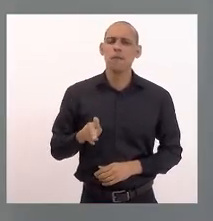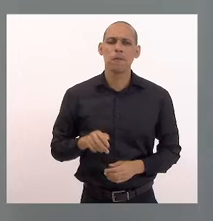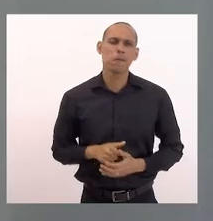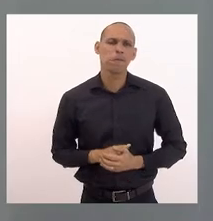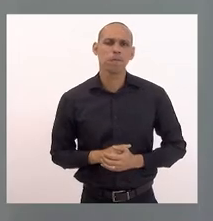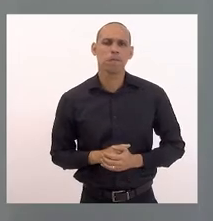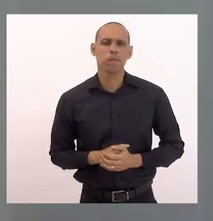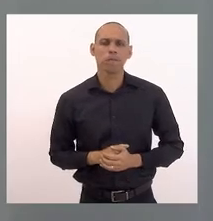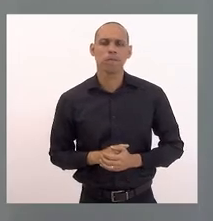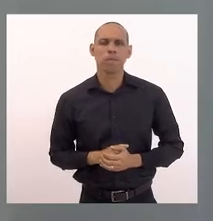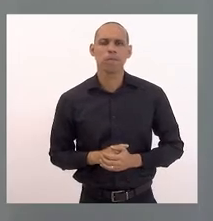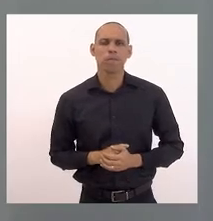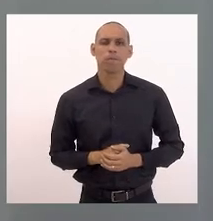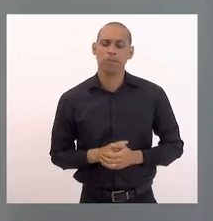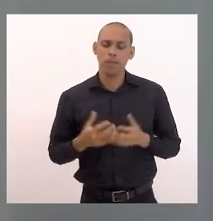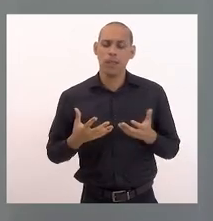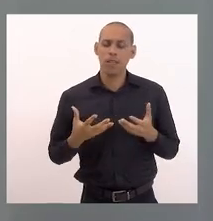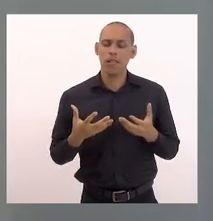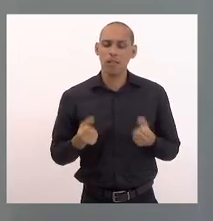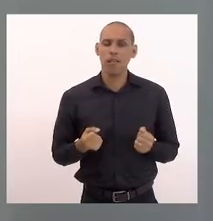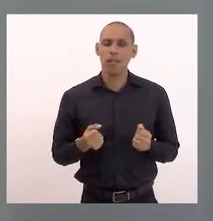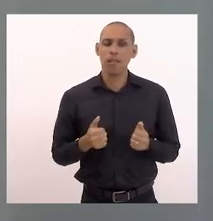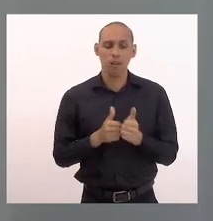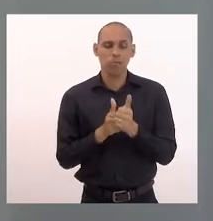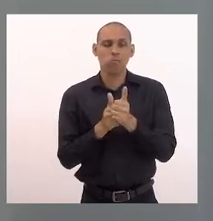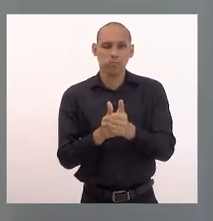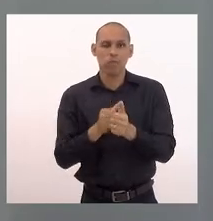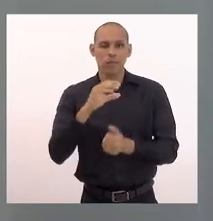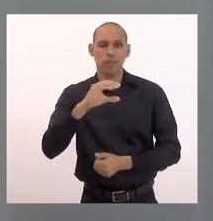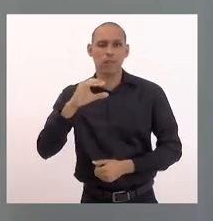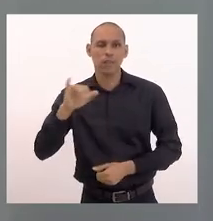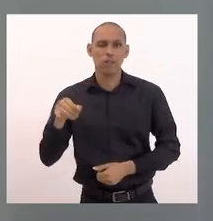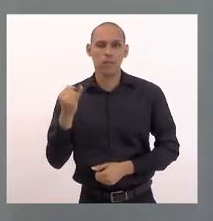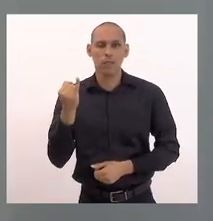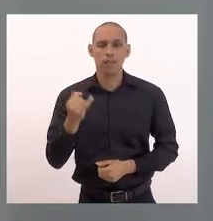Presidente, é favorável acompanhando o parecer da C.J.